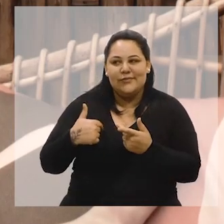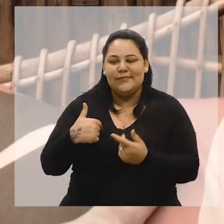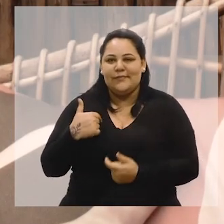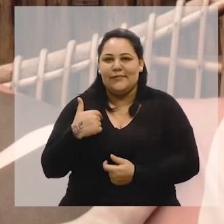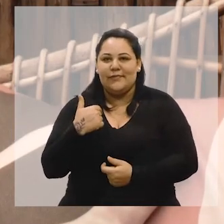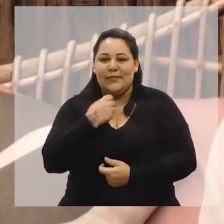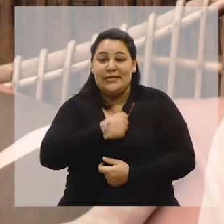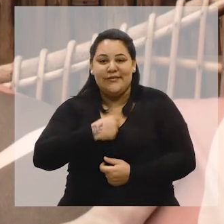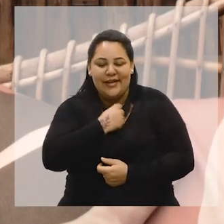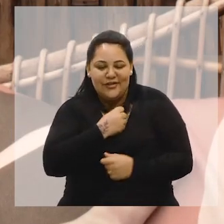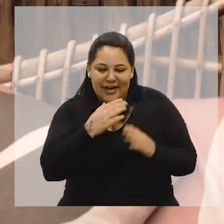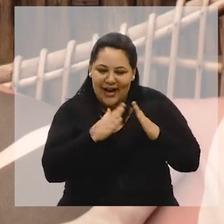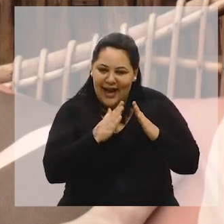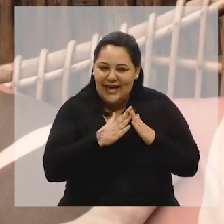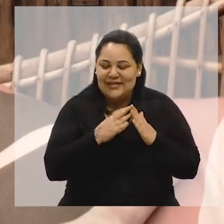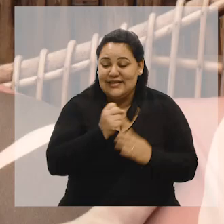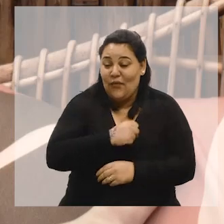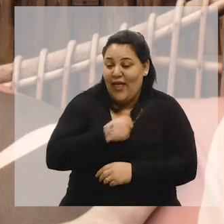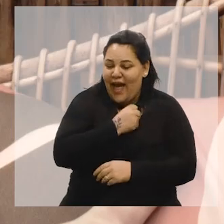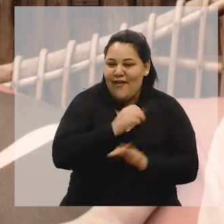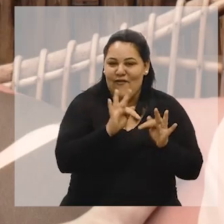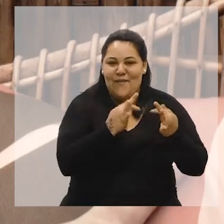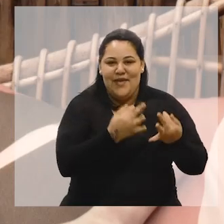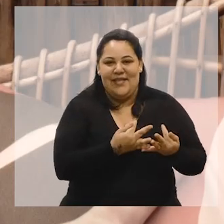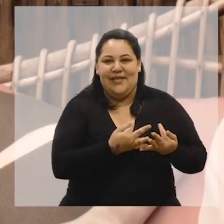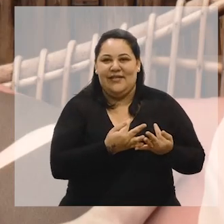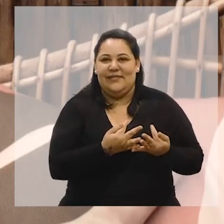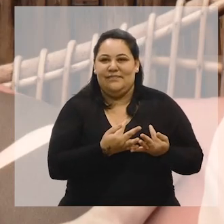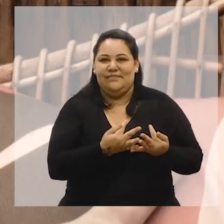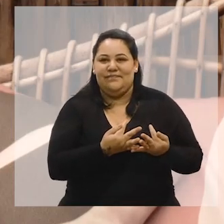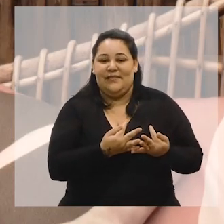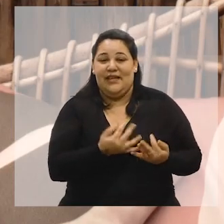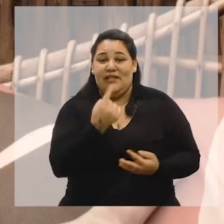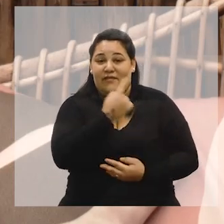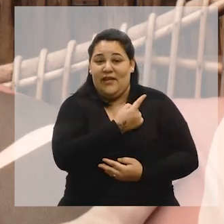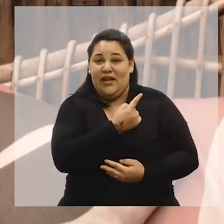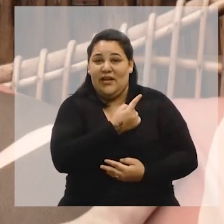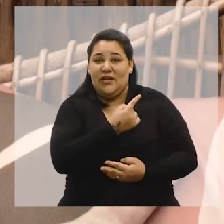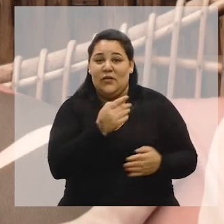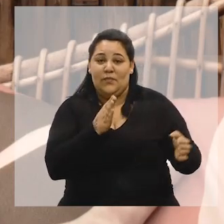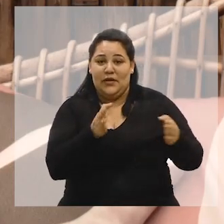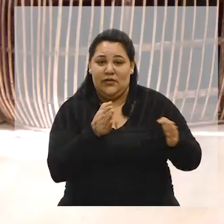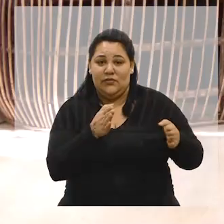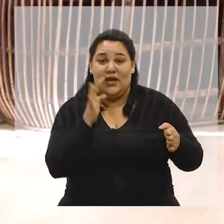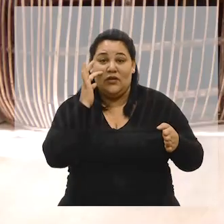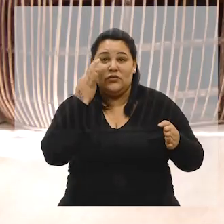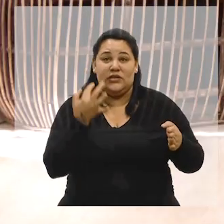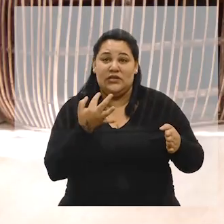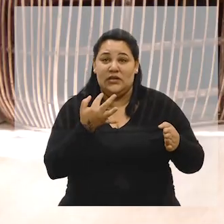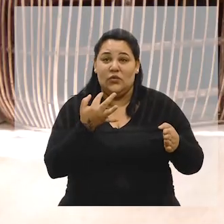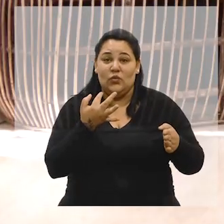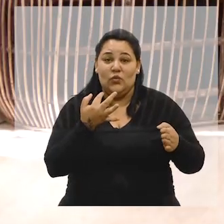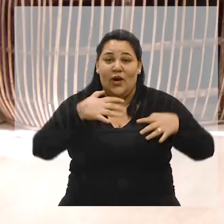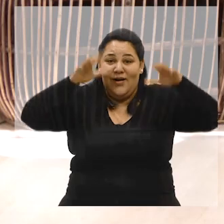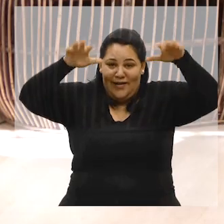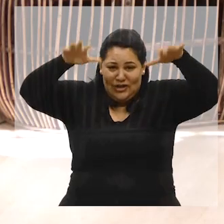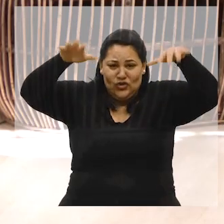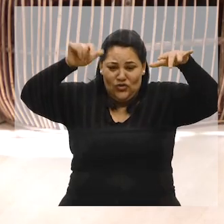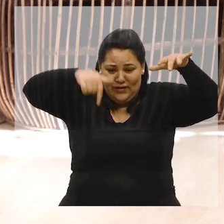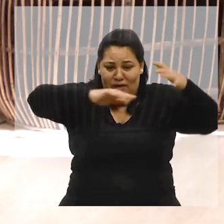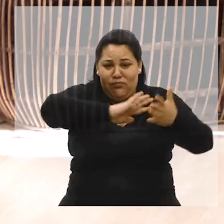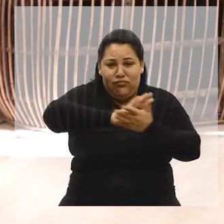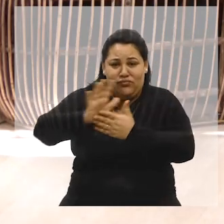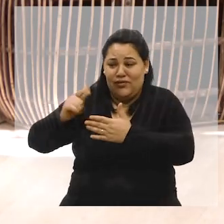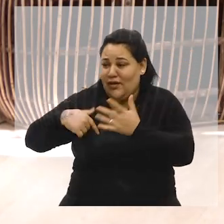coisa que pegou. Daí tu começa a ficar com saudade de casa, tu começa a ficar com saudade da família. Eu estava lá no período que estava a tragédia aqui no Rio Grande do Sul. Então eu estava